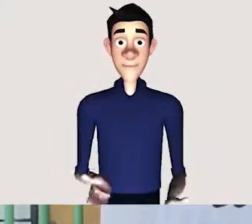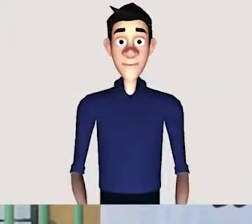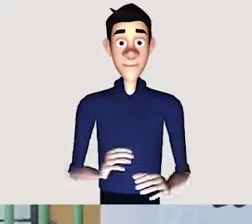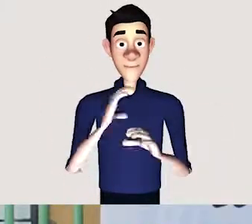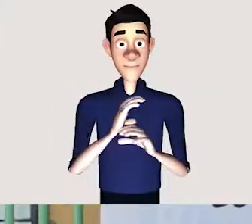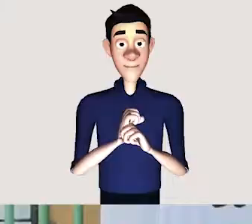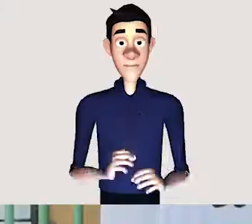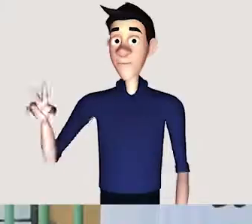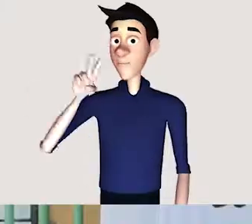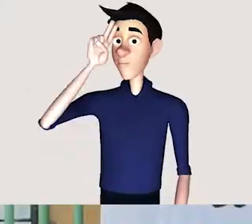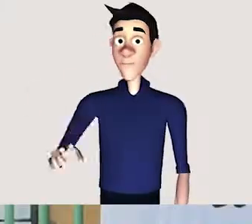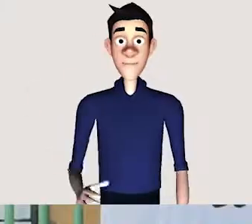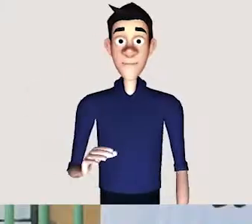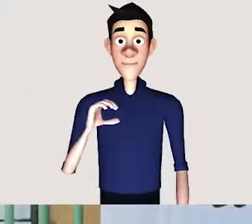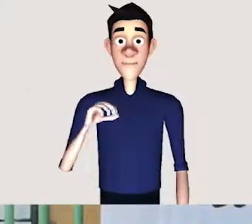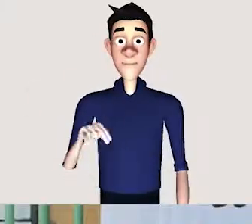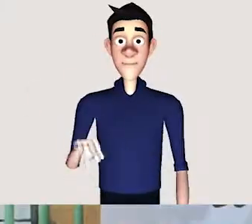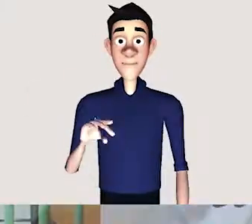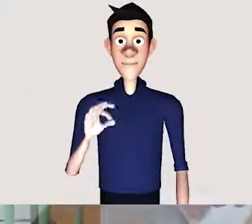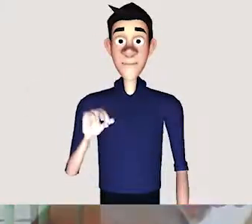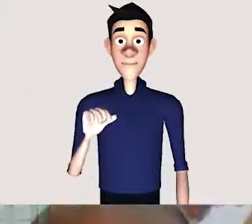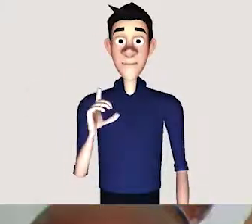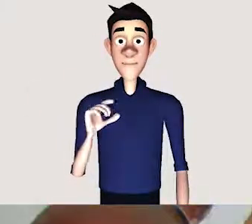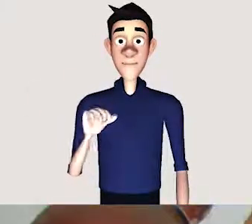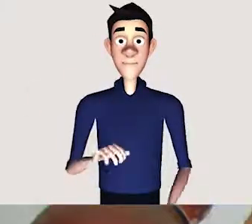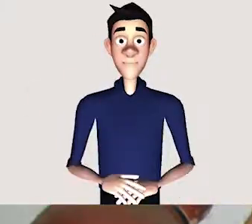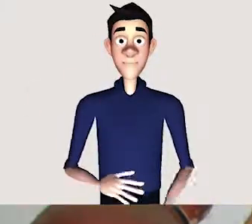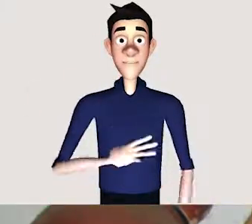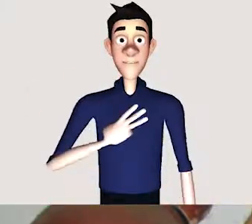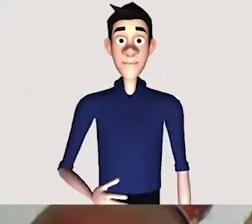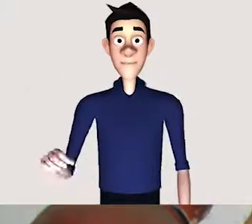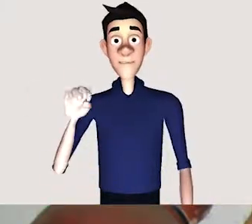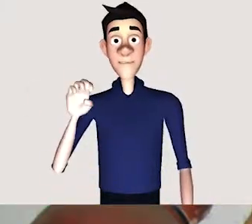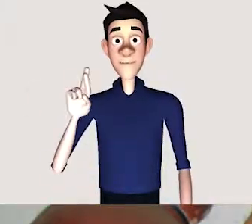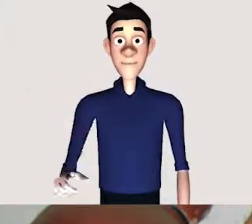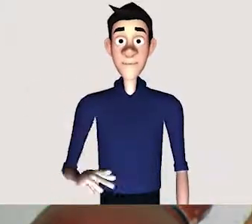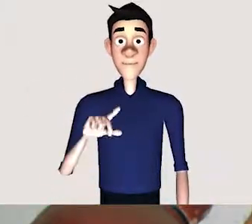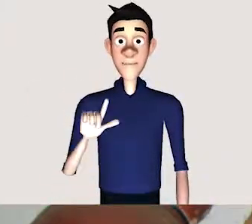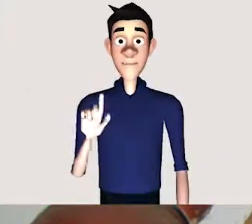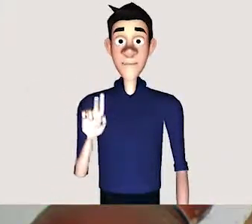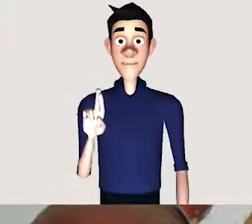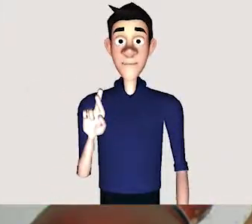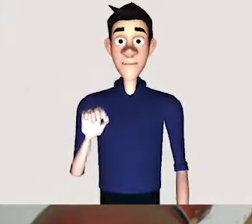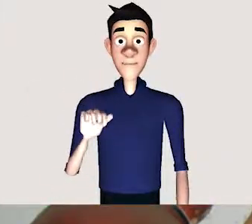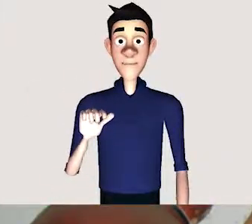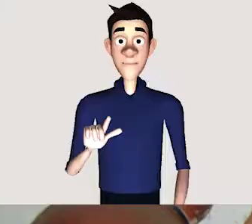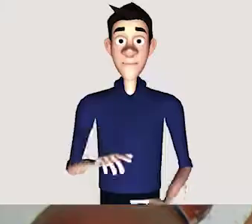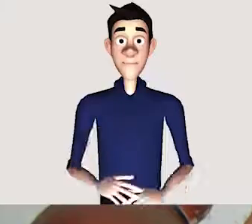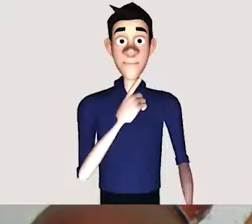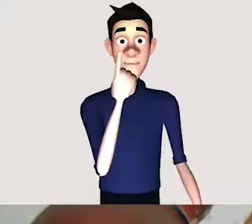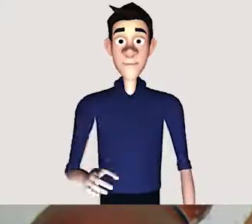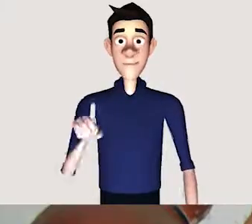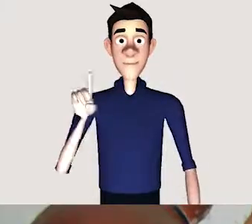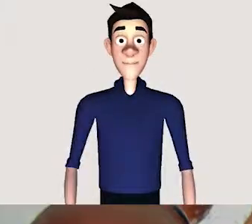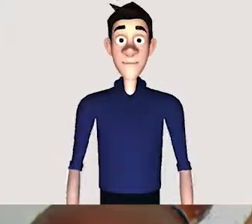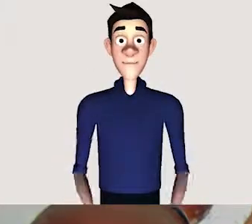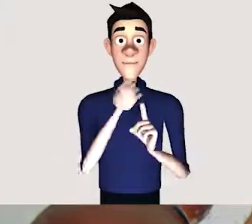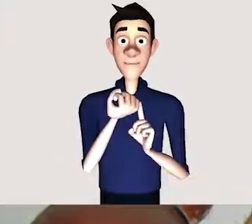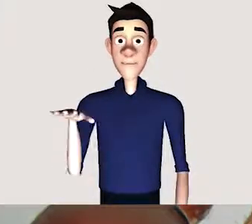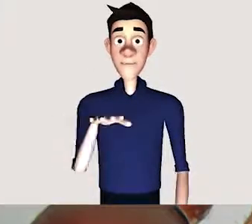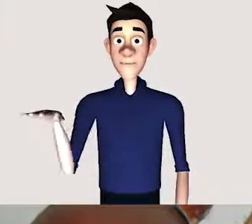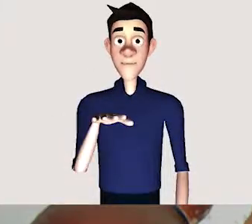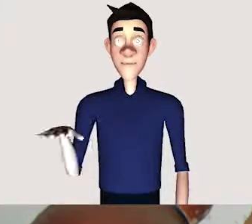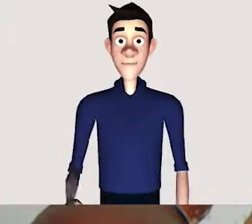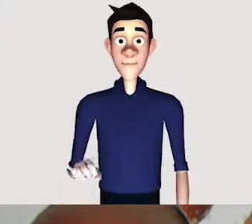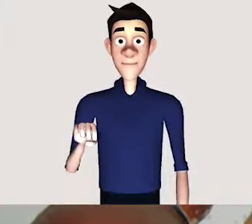momento também a atuação da rede de museus indígenas do Ceará, da rede de museologia social do